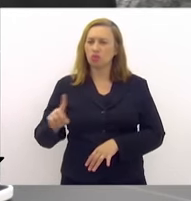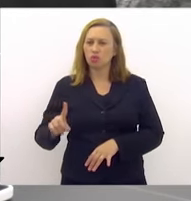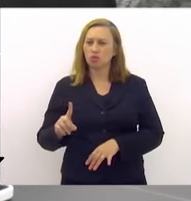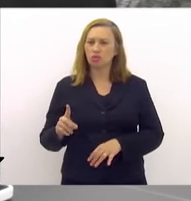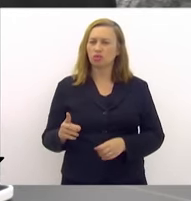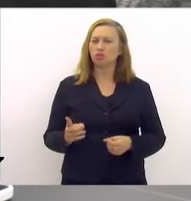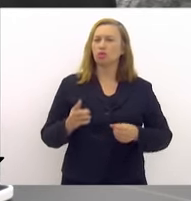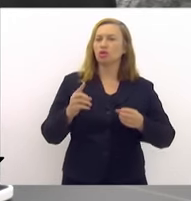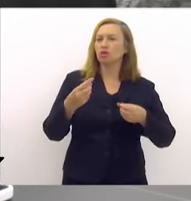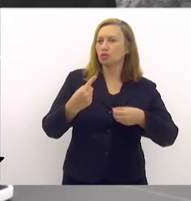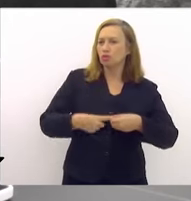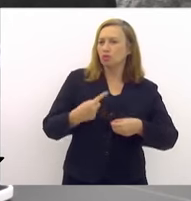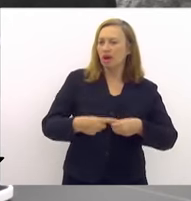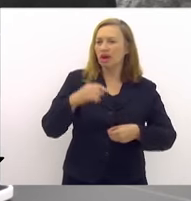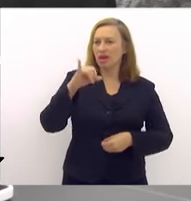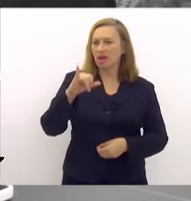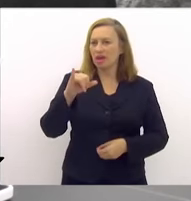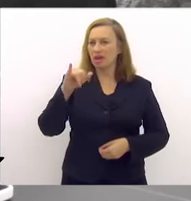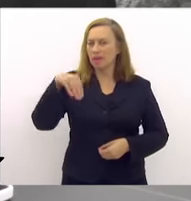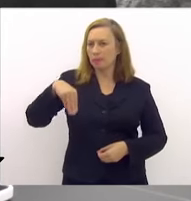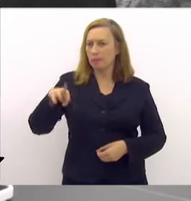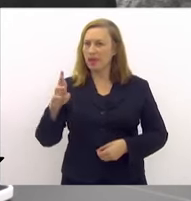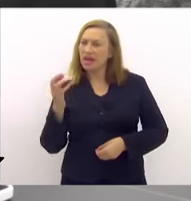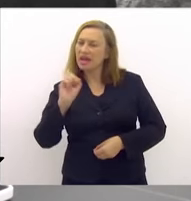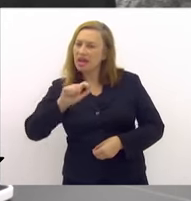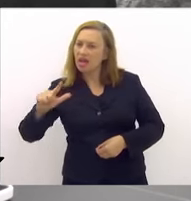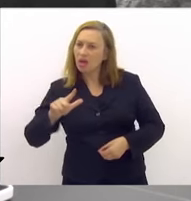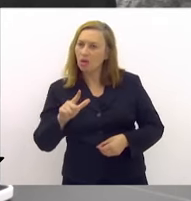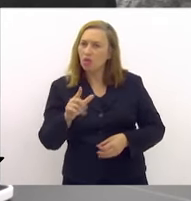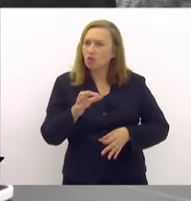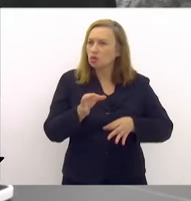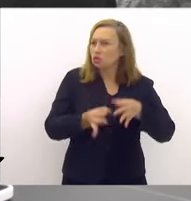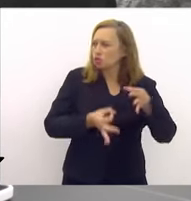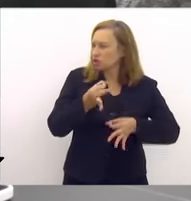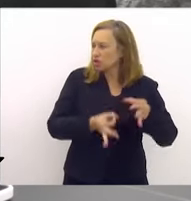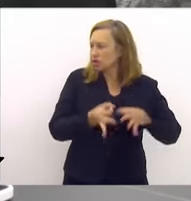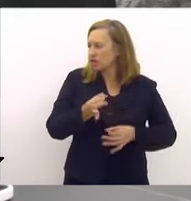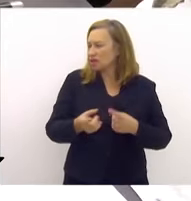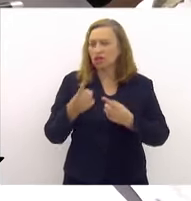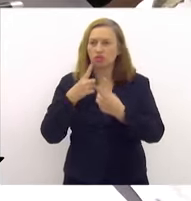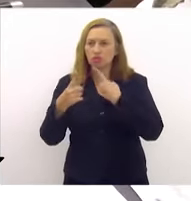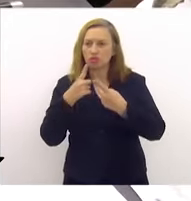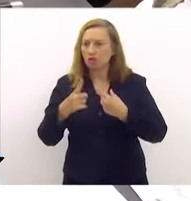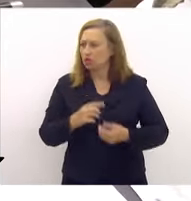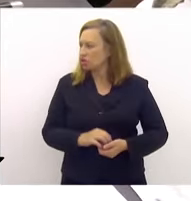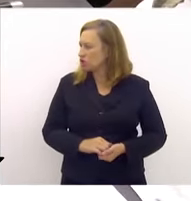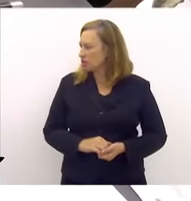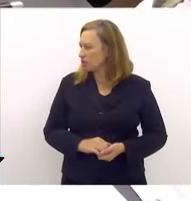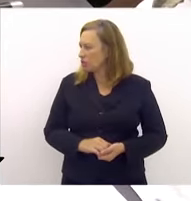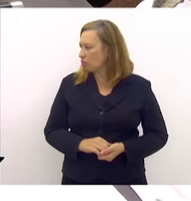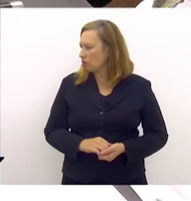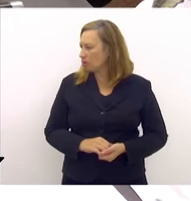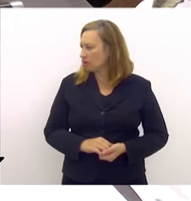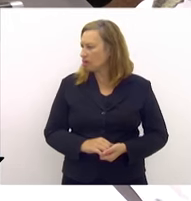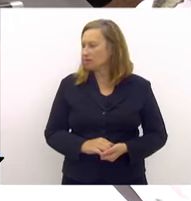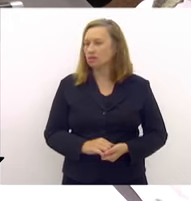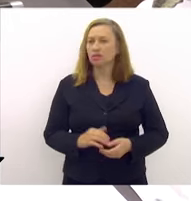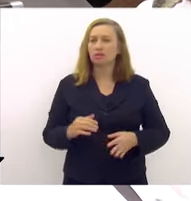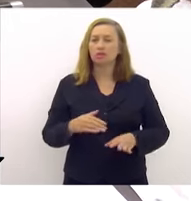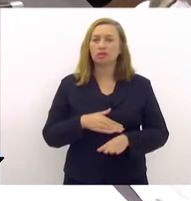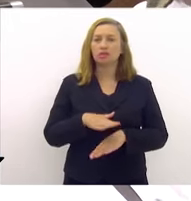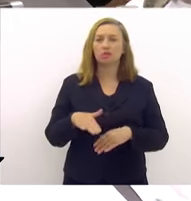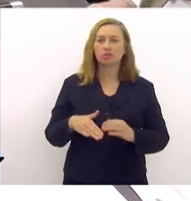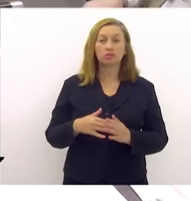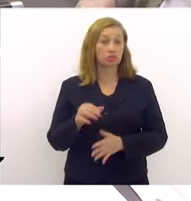no município do Rio de Janeiro. Parecer é pela juridicidade. Deputado Luiz Paulo, em discussão. Veja, senhor presidente, tem toda a razão